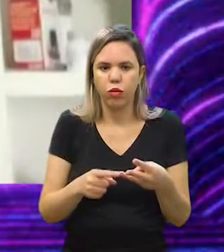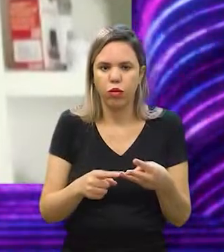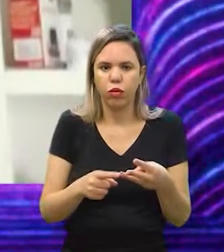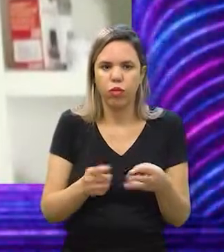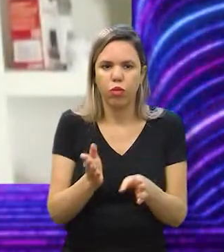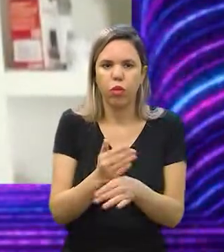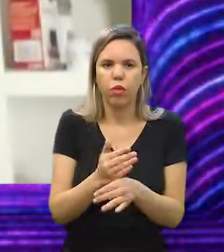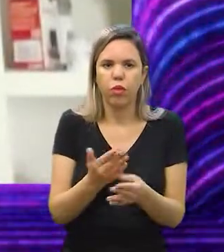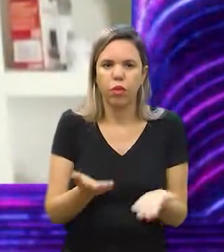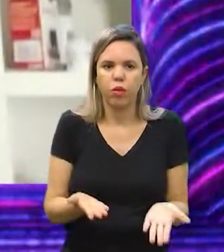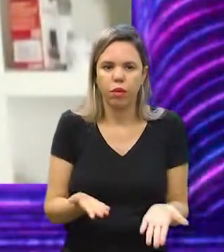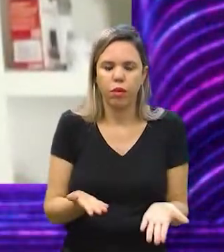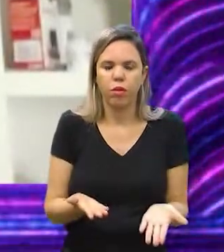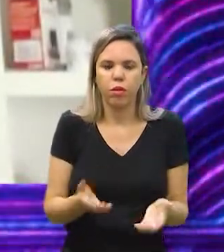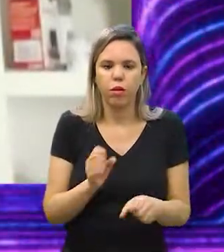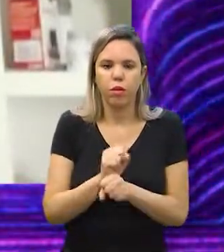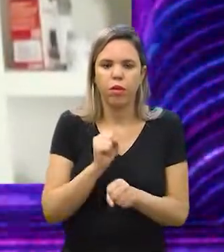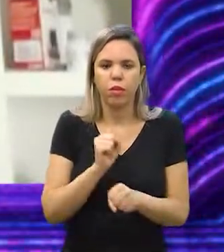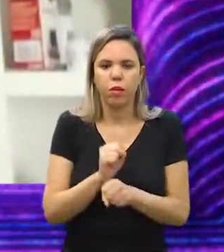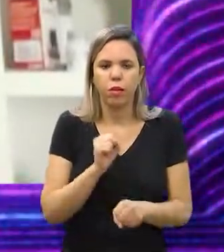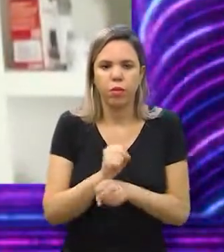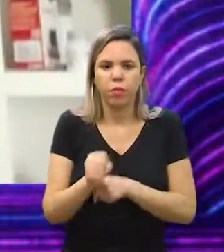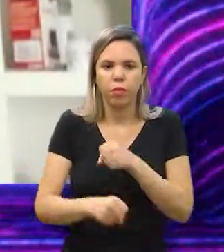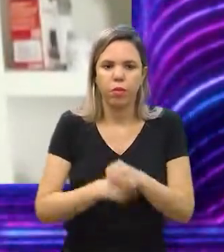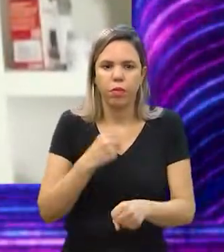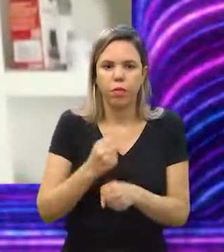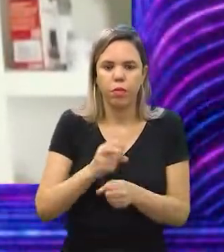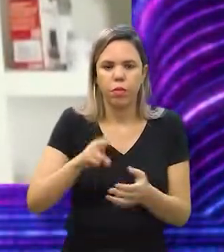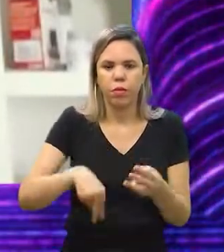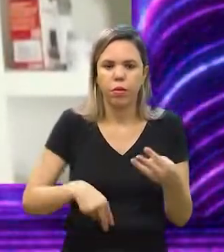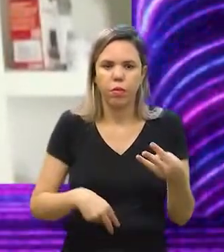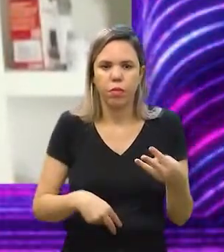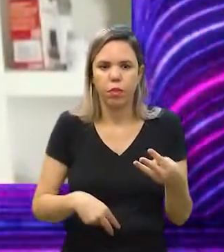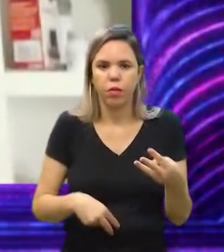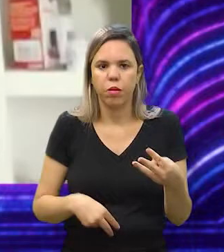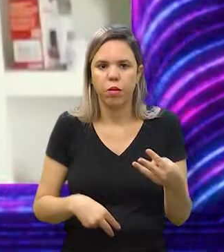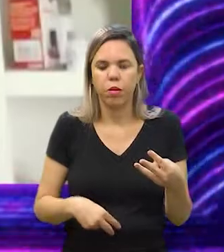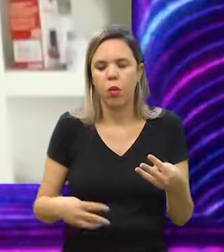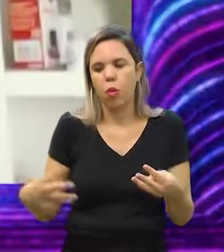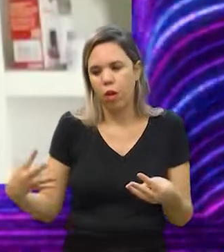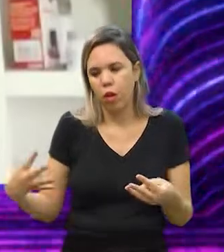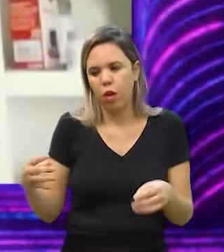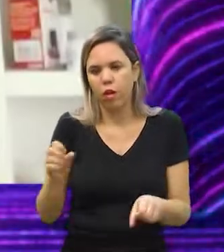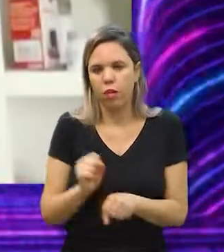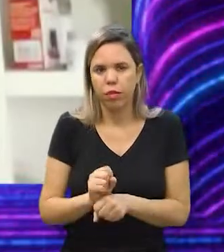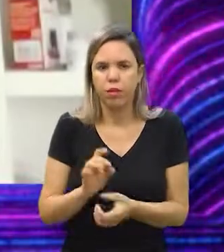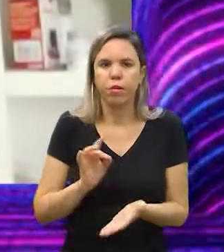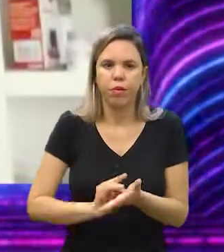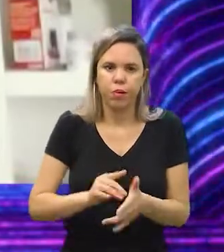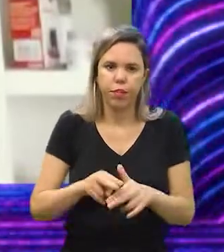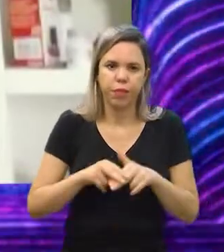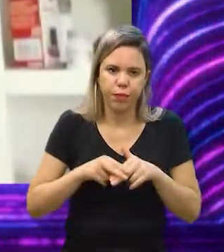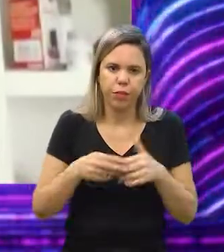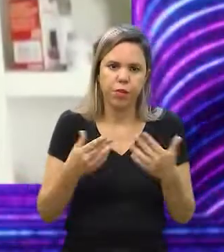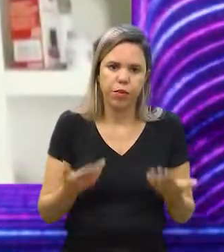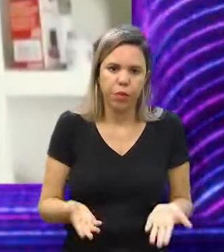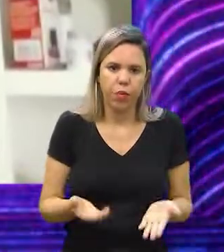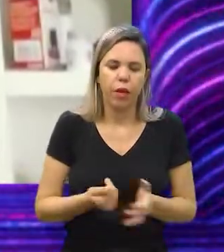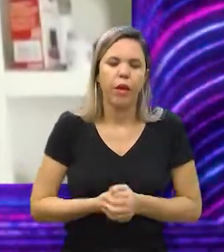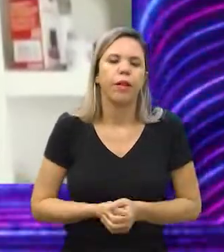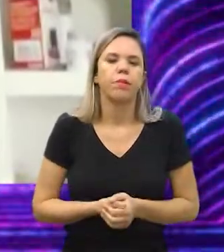que se perder. Ela deveria esperar passar um ano para ler o terceiro, um ano para ler o quarto, exatamente por